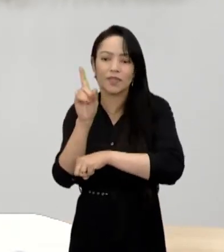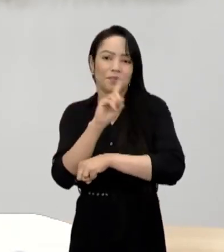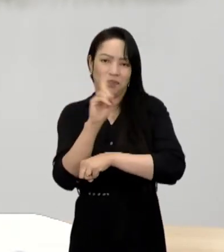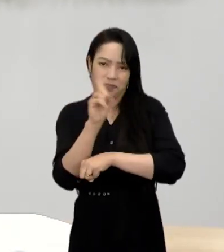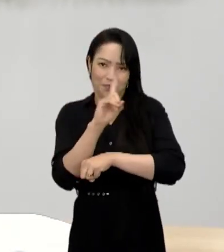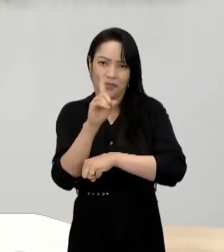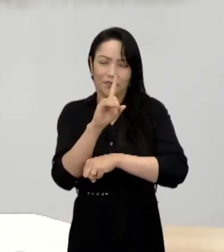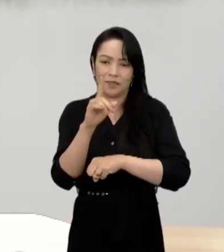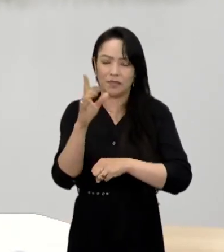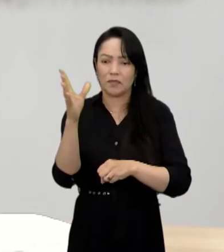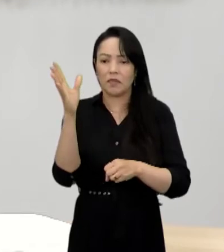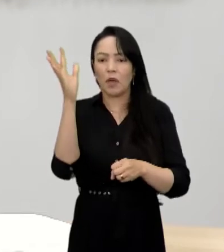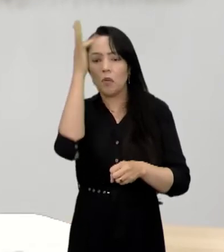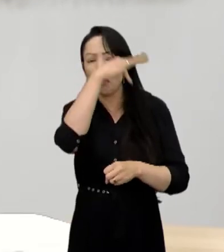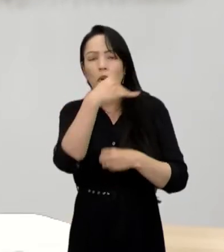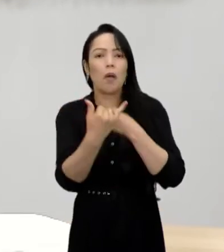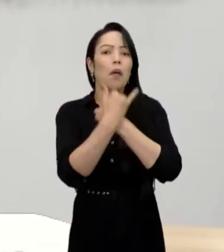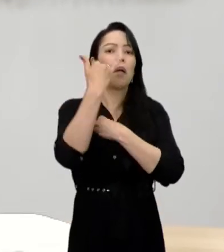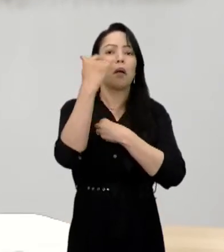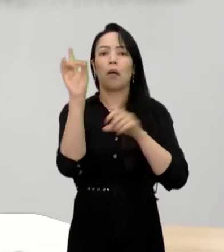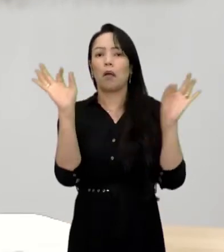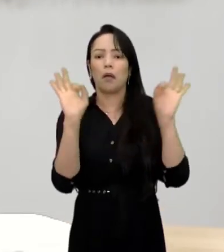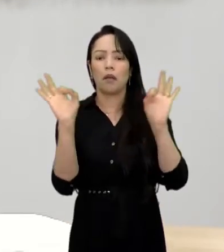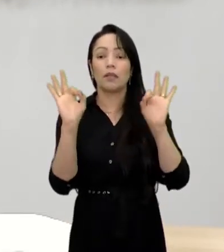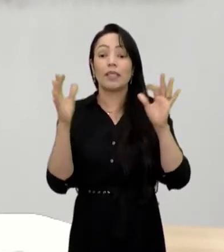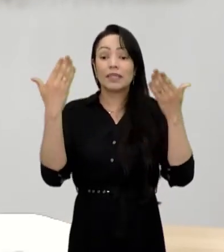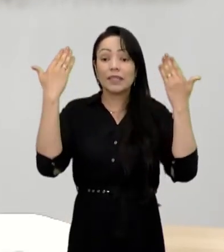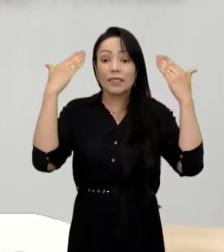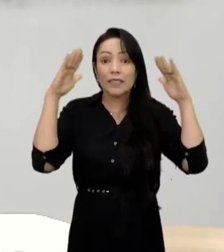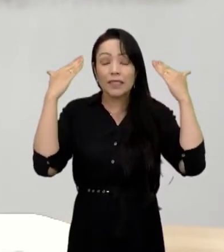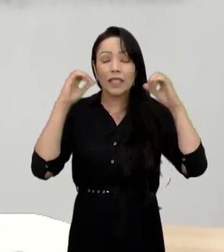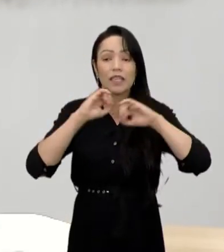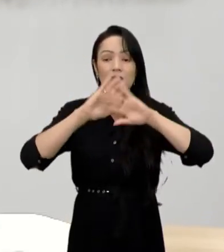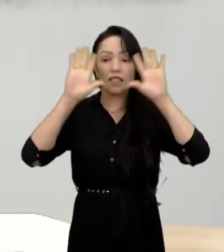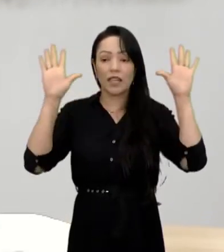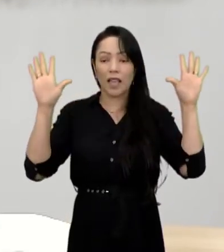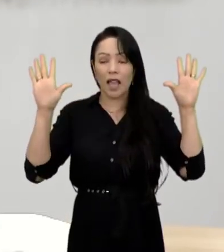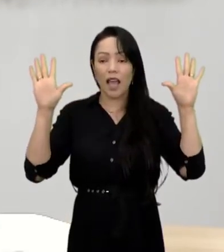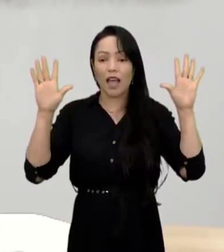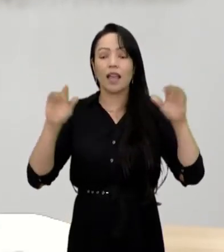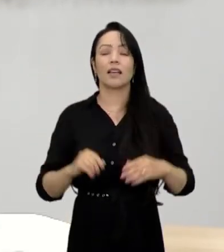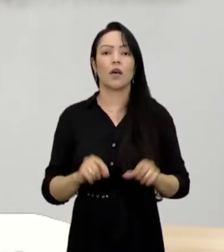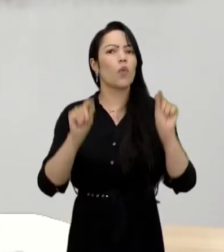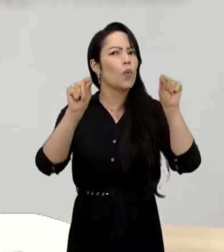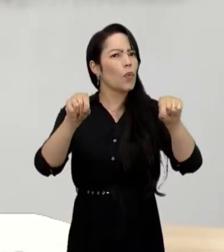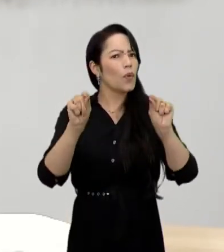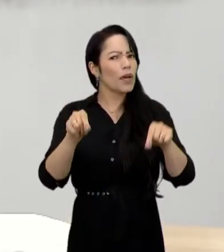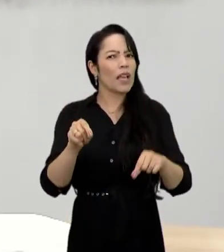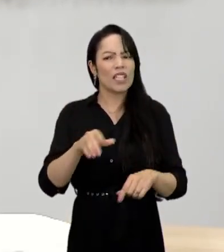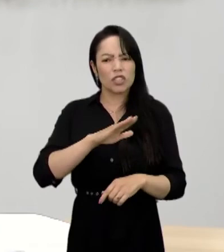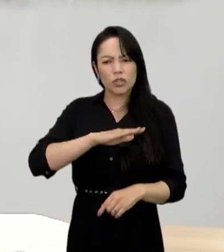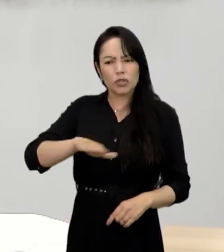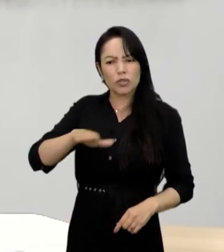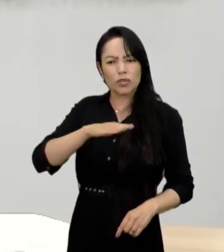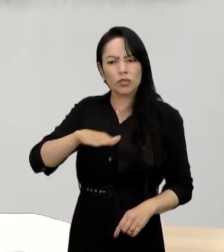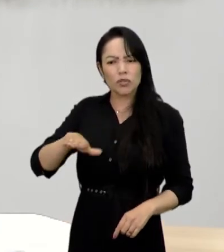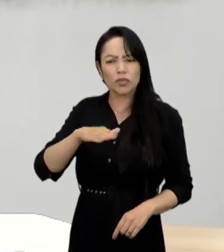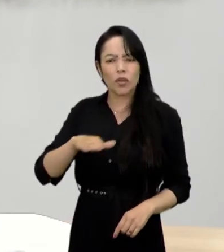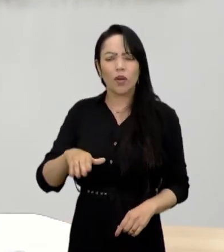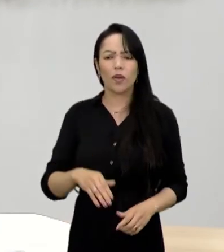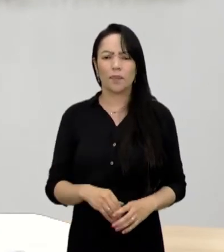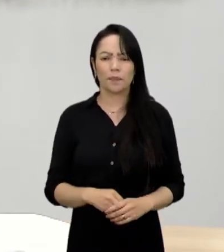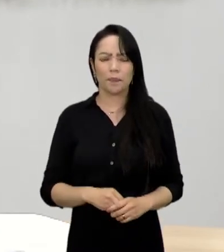ser ludibriado e para você entender quando aquilo é só,